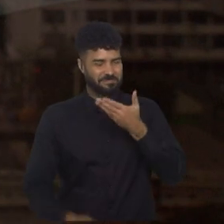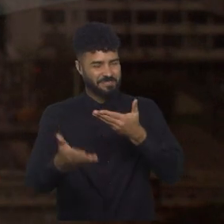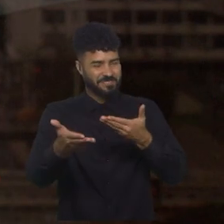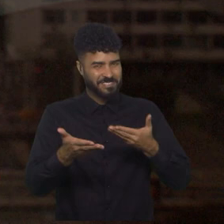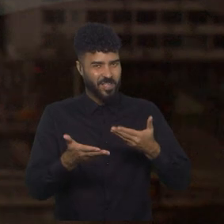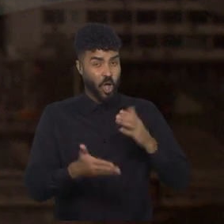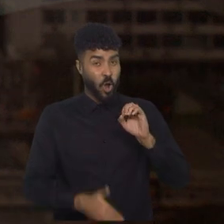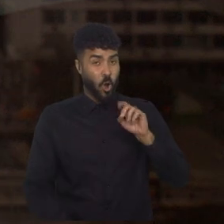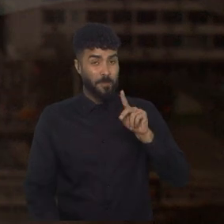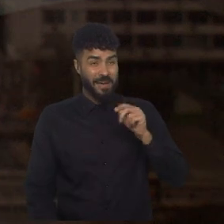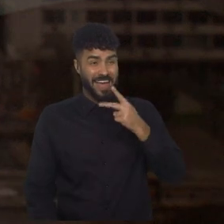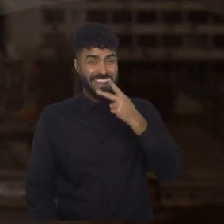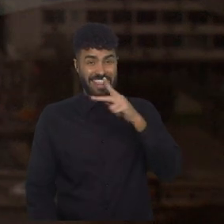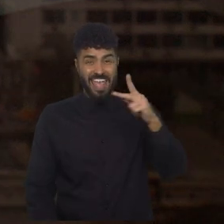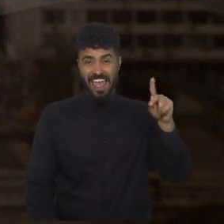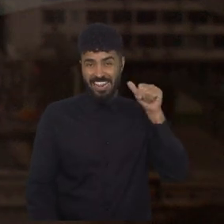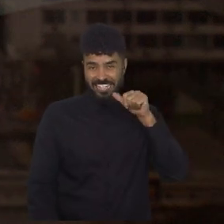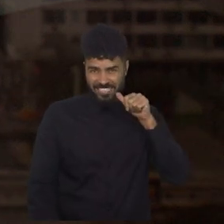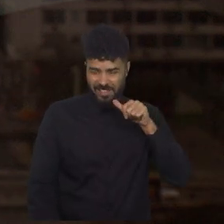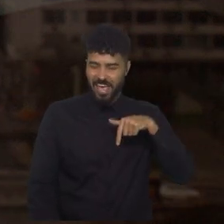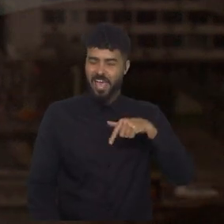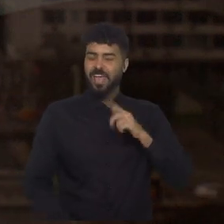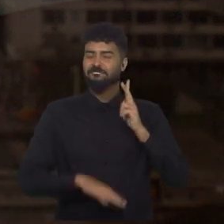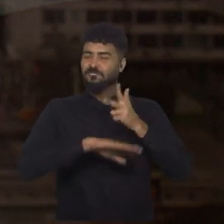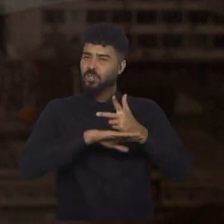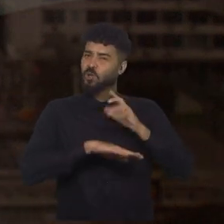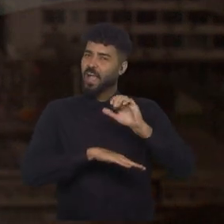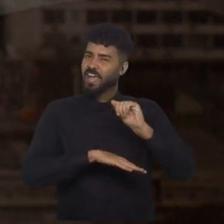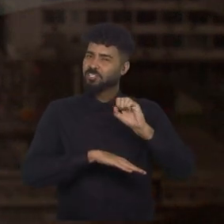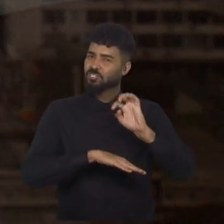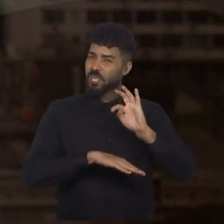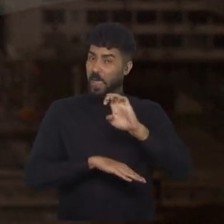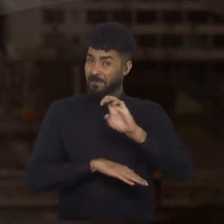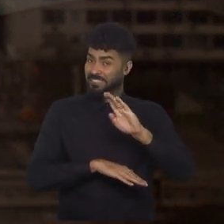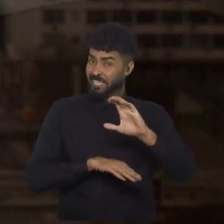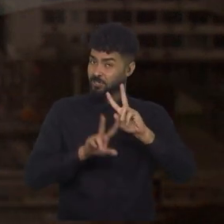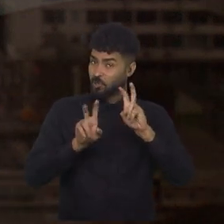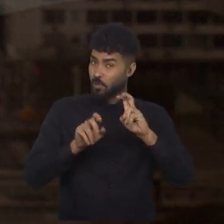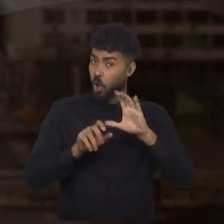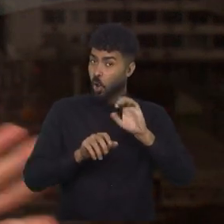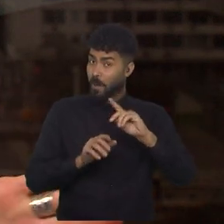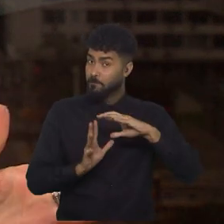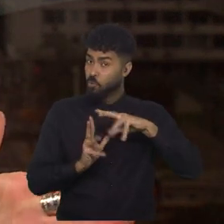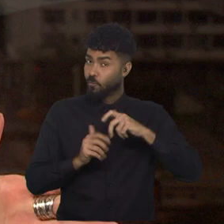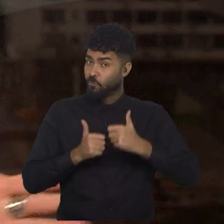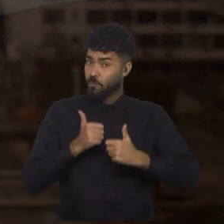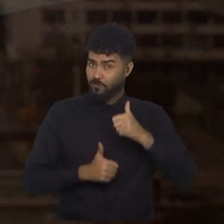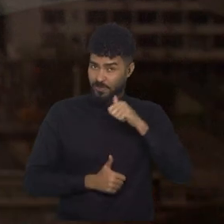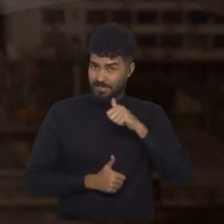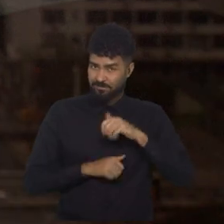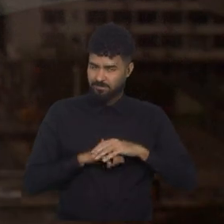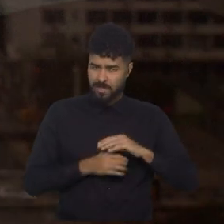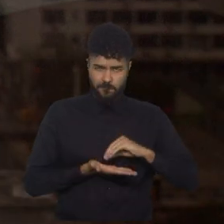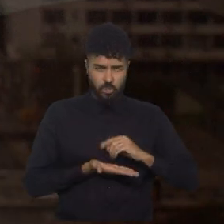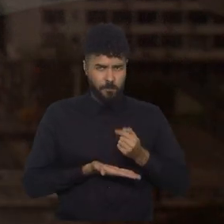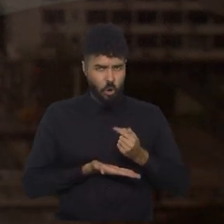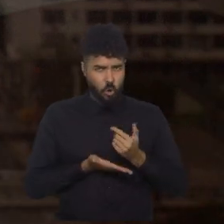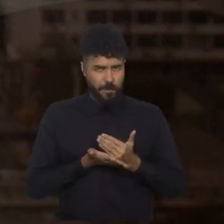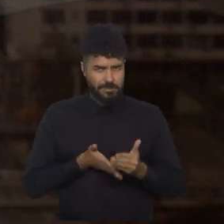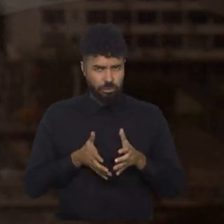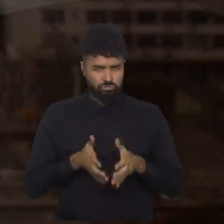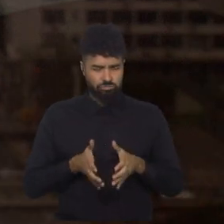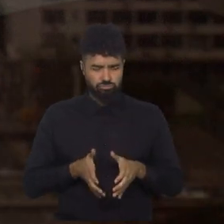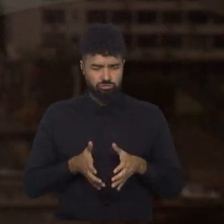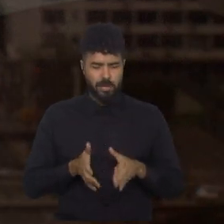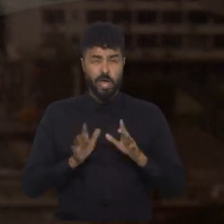Bem-vindos ao Copa Delas, o videocast da EBC sobre a Copa do Mundo de Futebol Feminino. Falta pouco para a bola rolar na Austrália